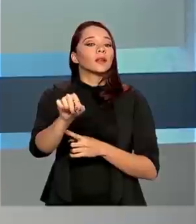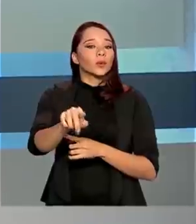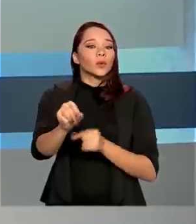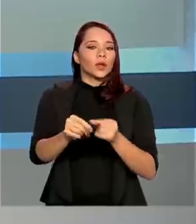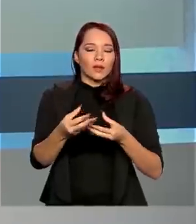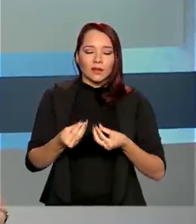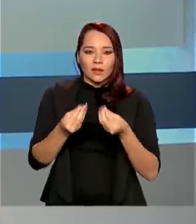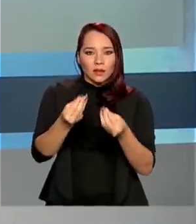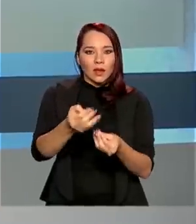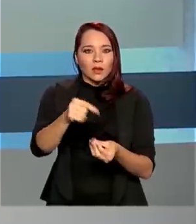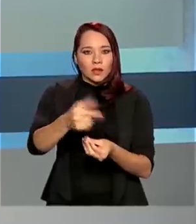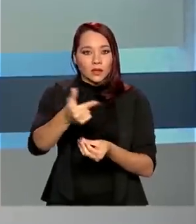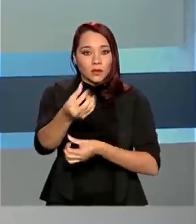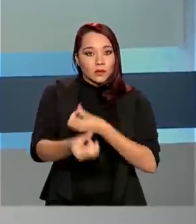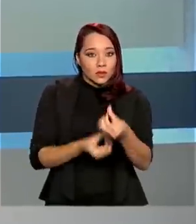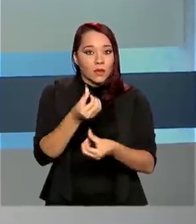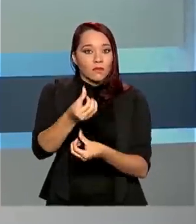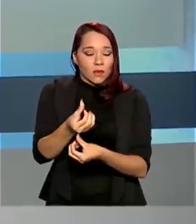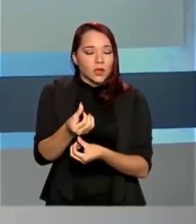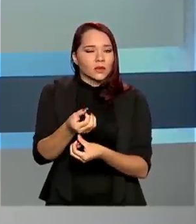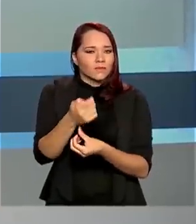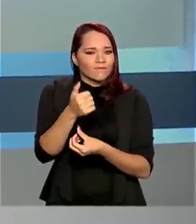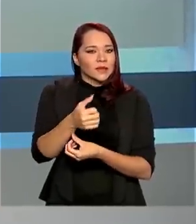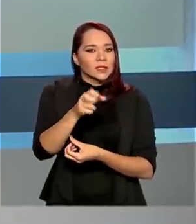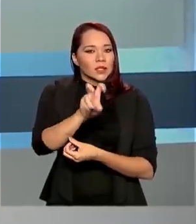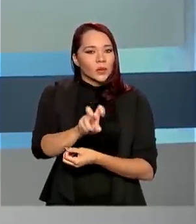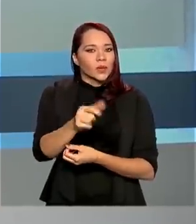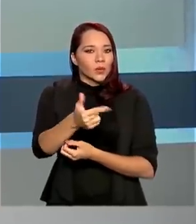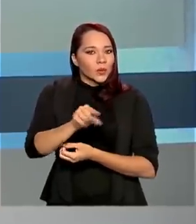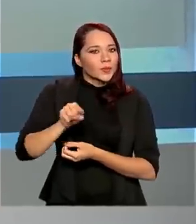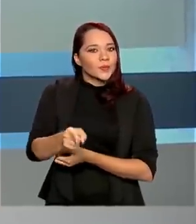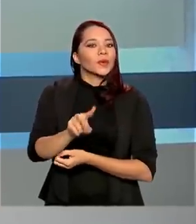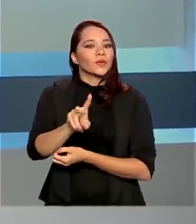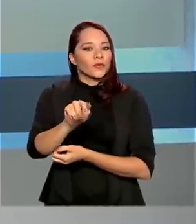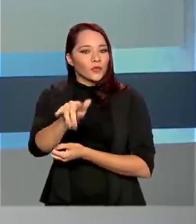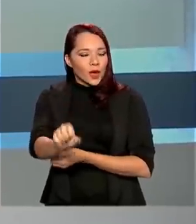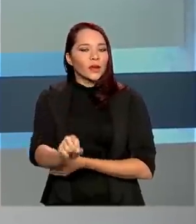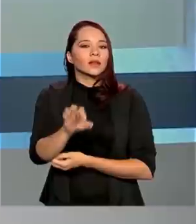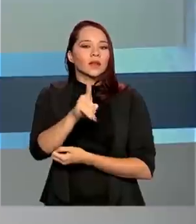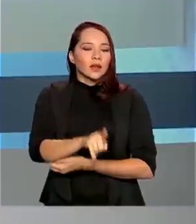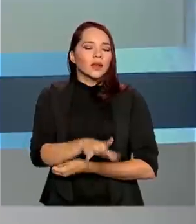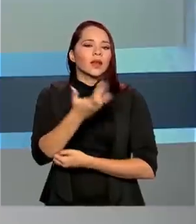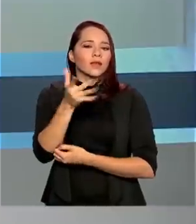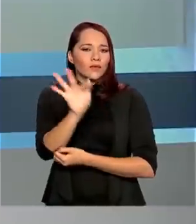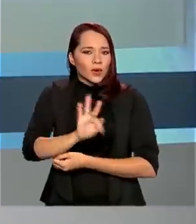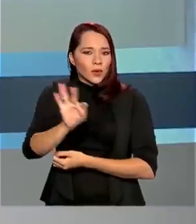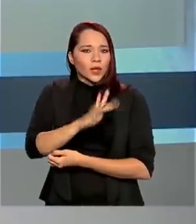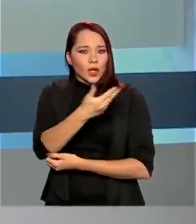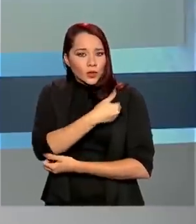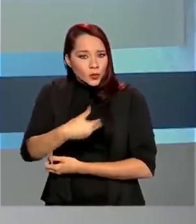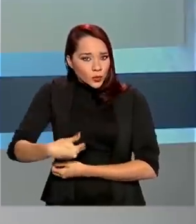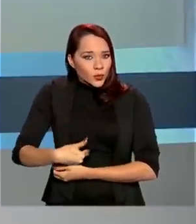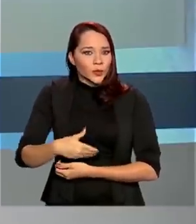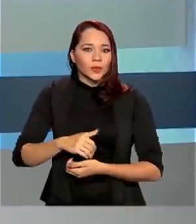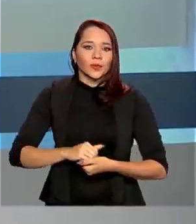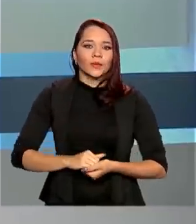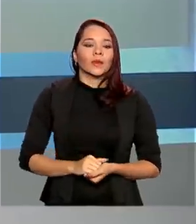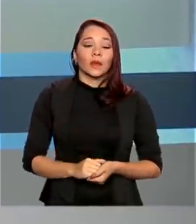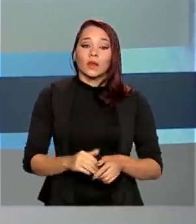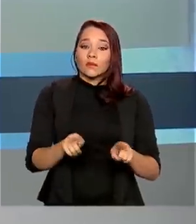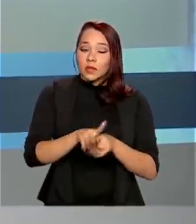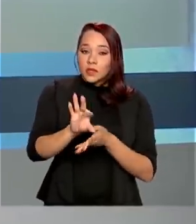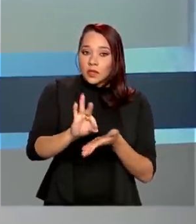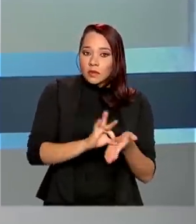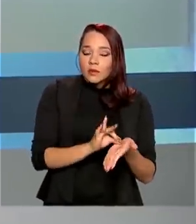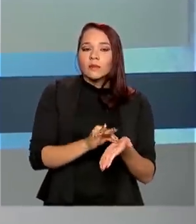oferece para o segundo semestre quase 52 mil vagas em instituições públicas de educação superior. Para se